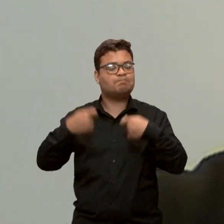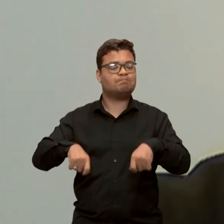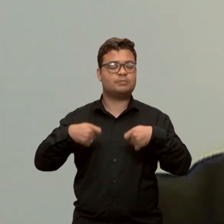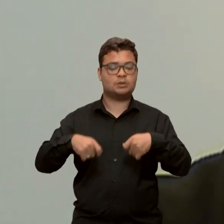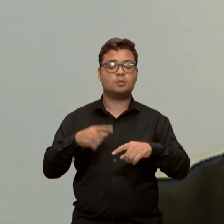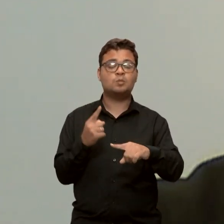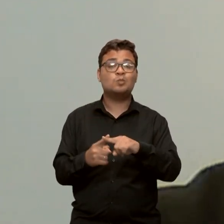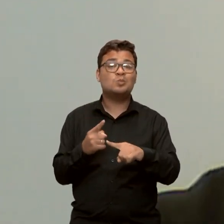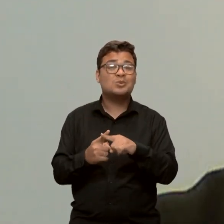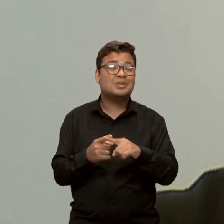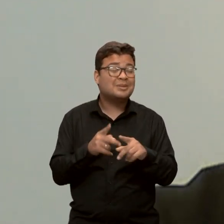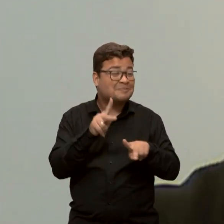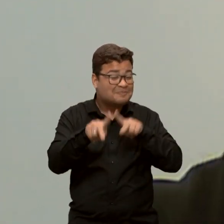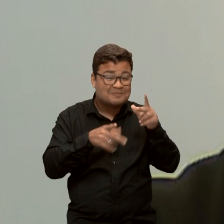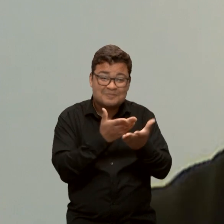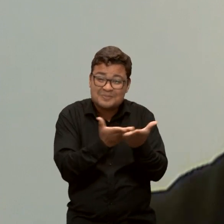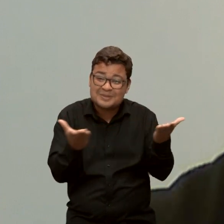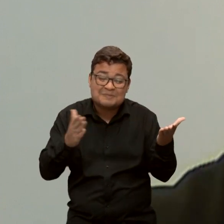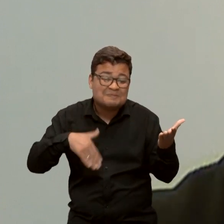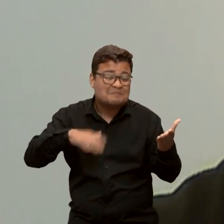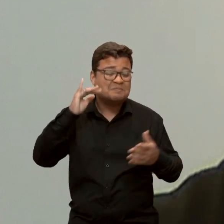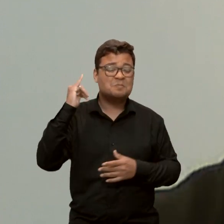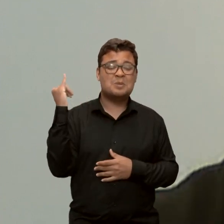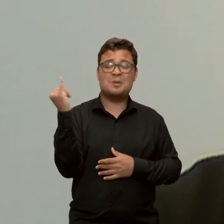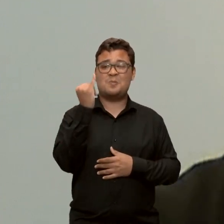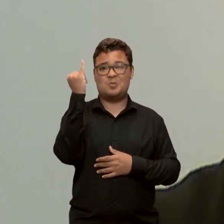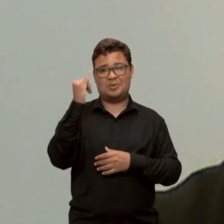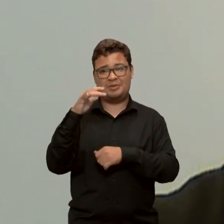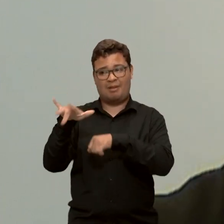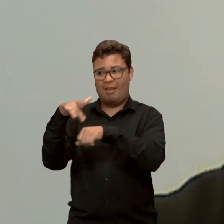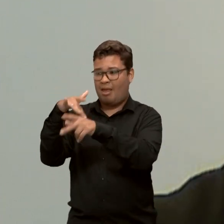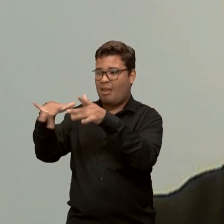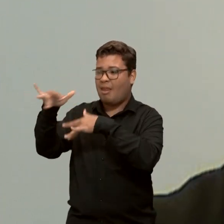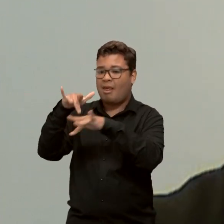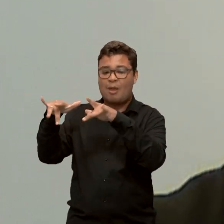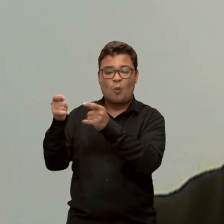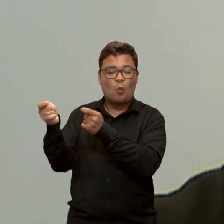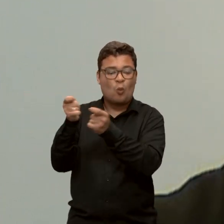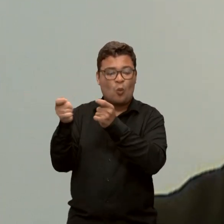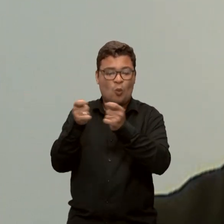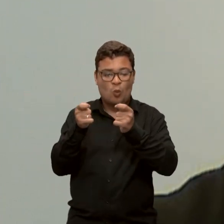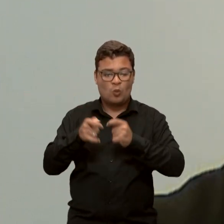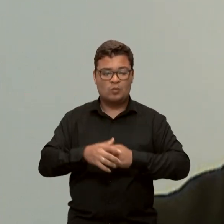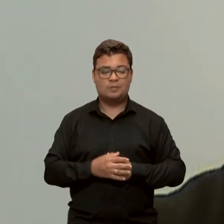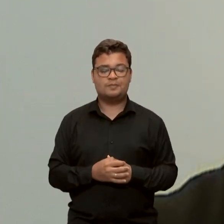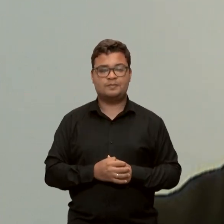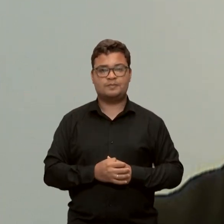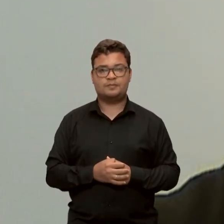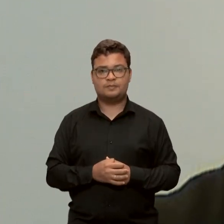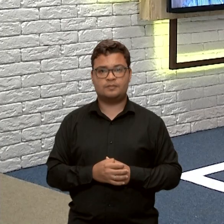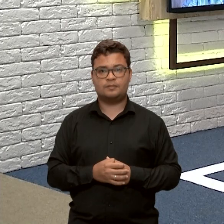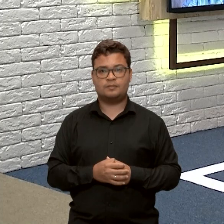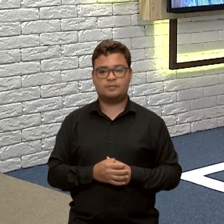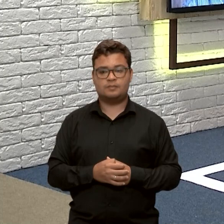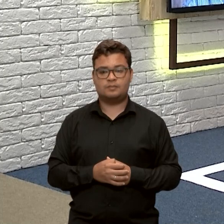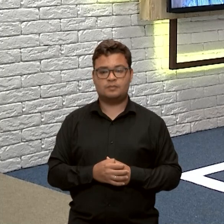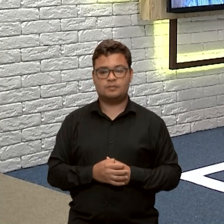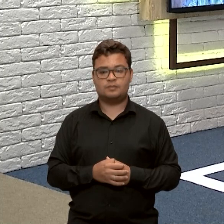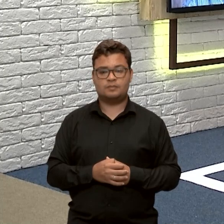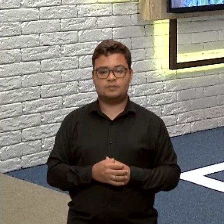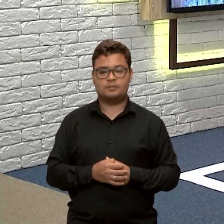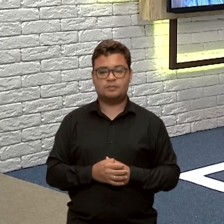acumulem água, né, que tem aquelas plantas que acumulam água, enfim, a população, ela pode ajudar